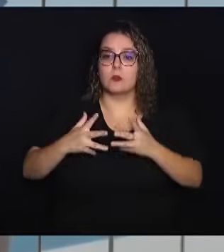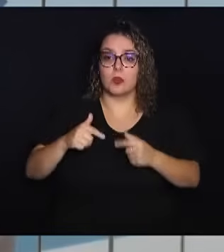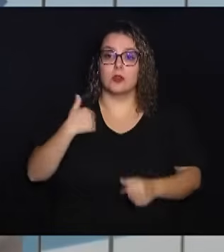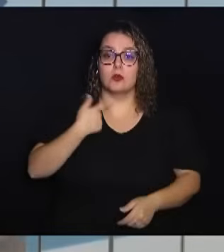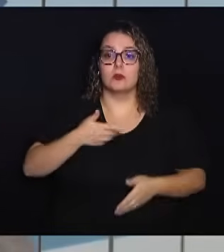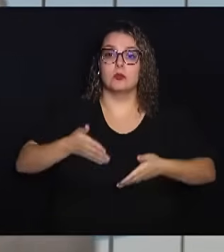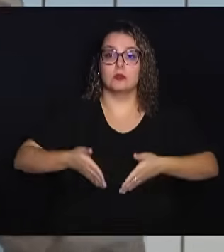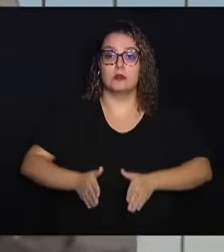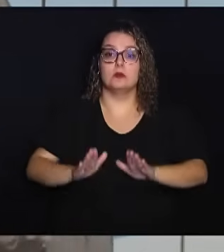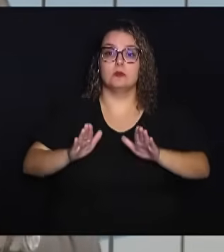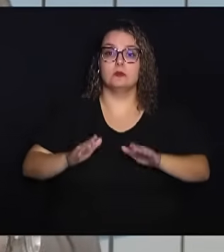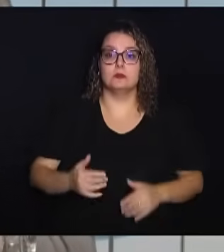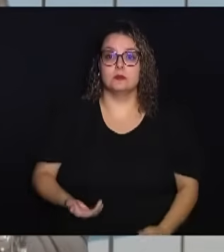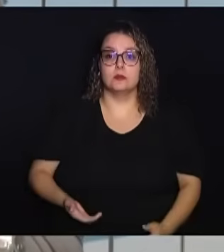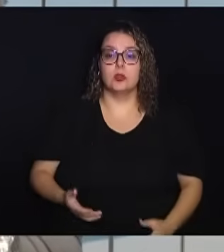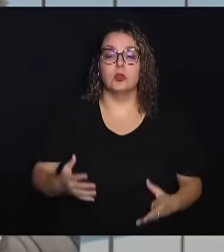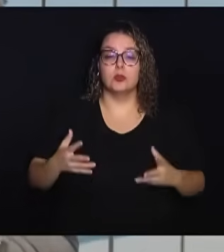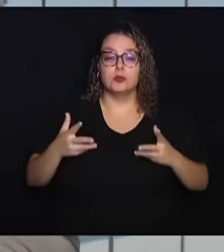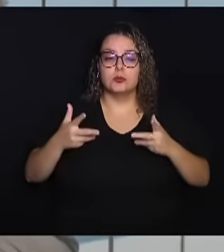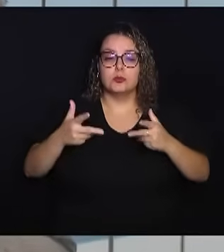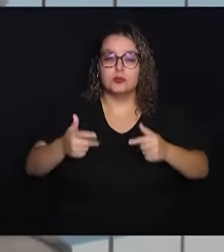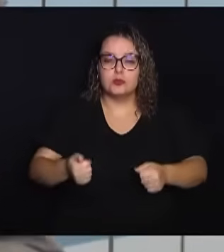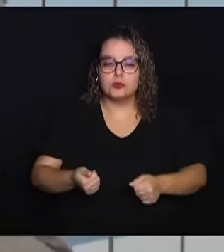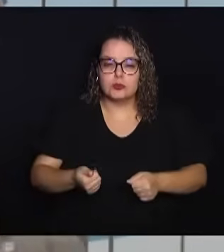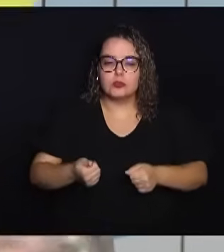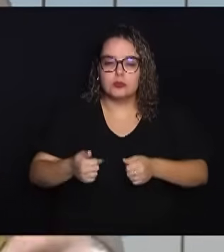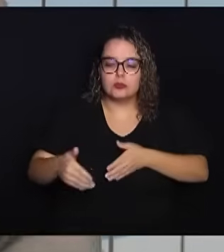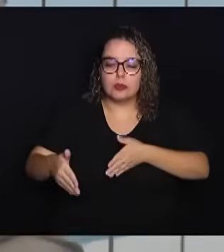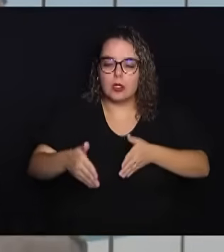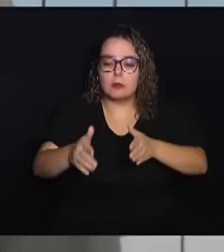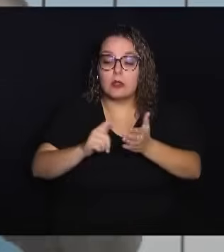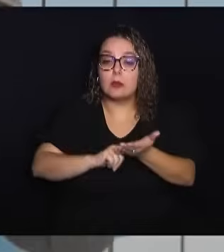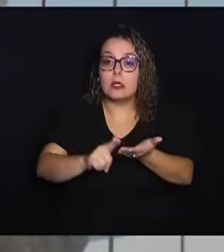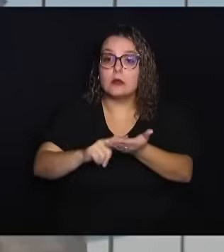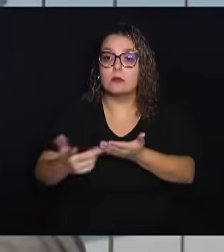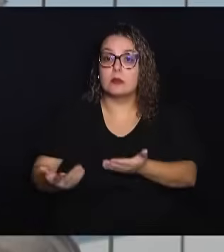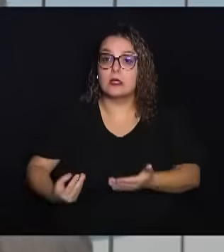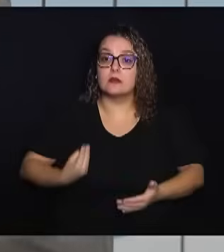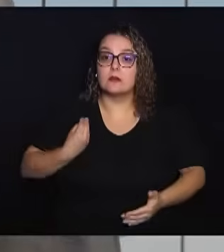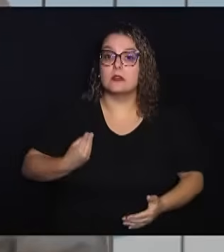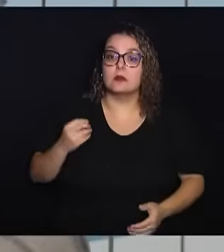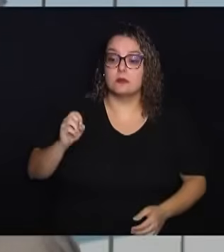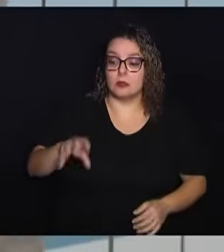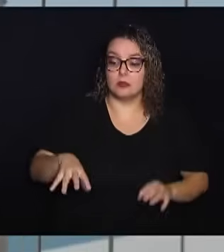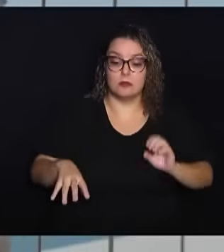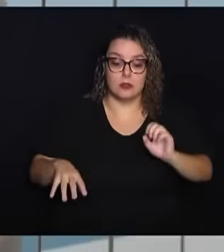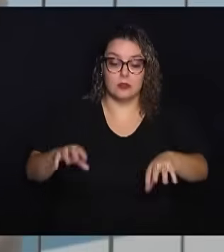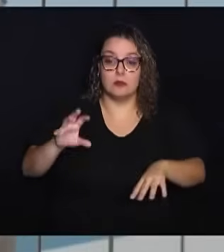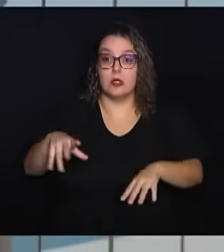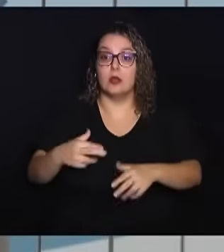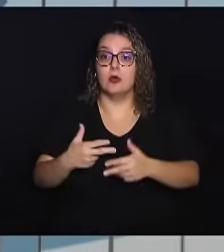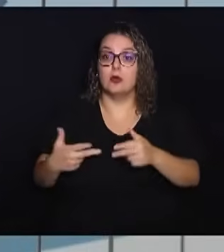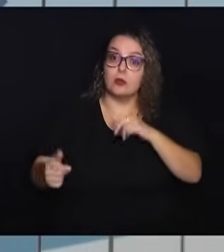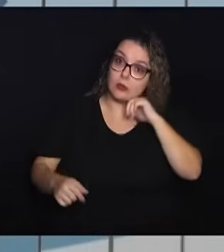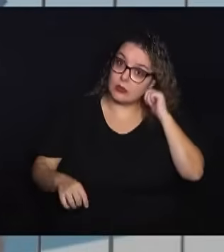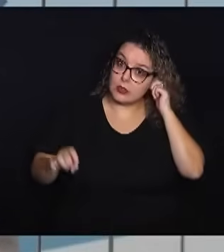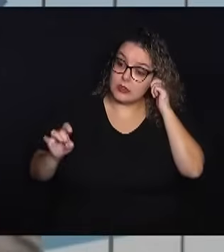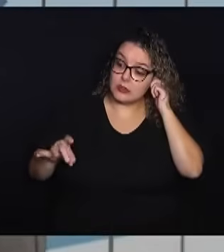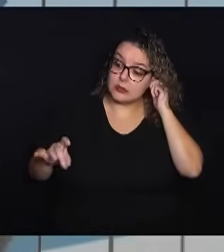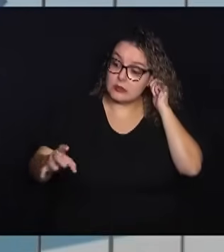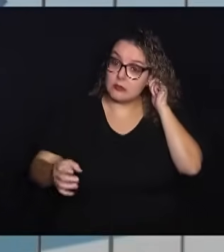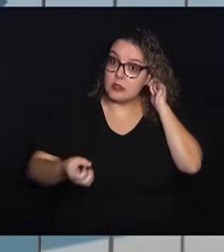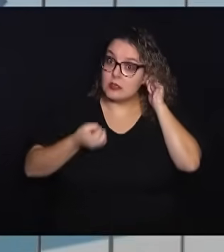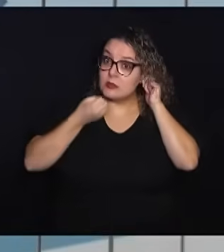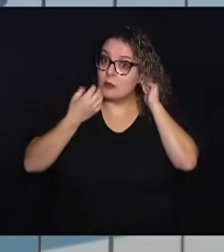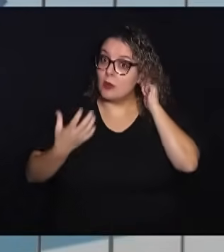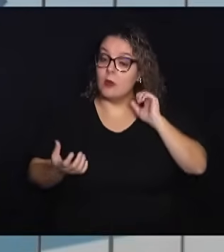um terreno limpo. E conforme nós vamos vivendo esse terreno, nós vamos colocando coisas, né? Sementes boas e